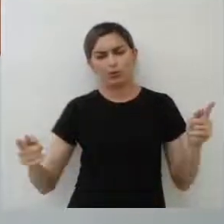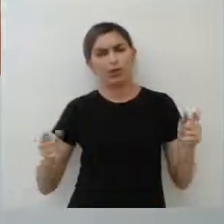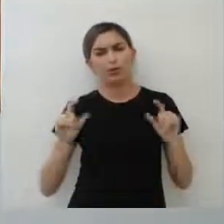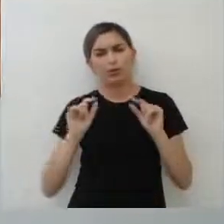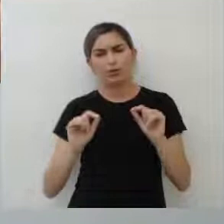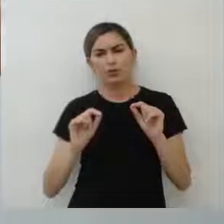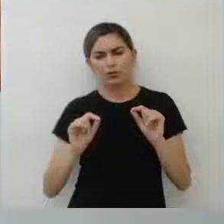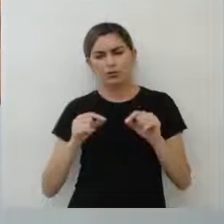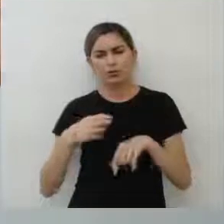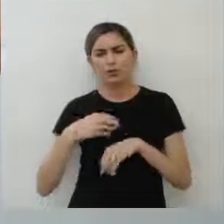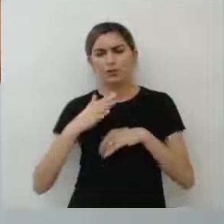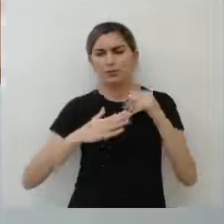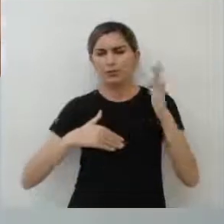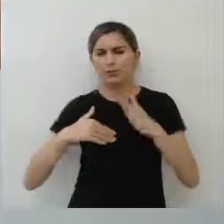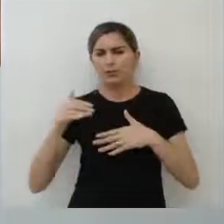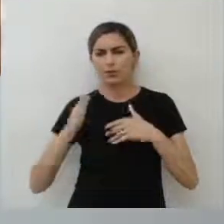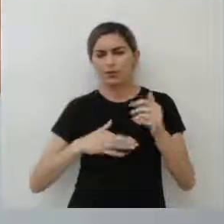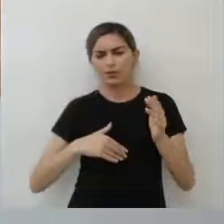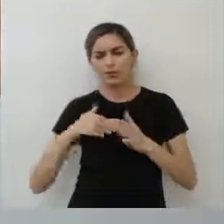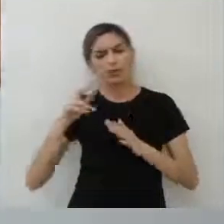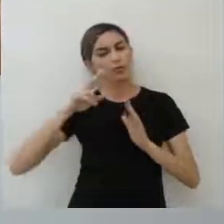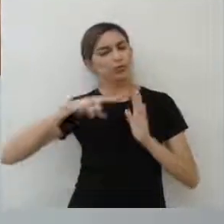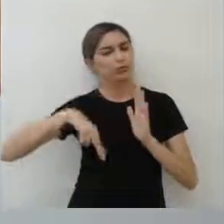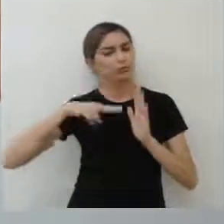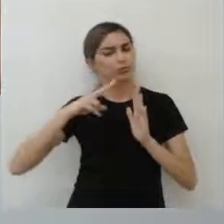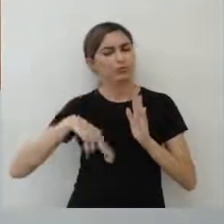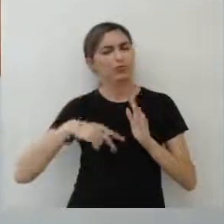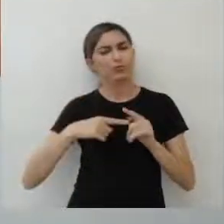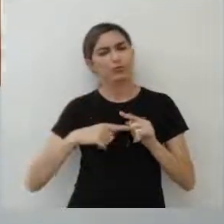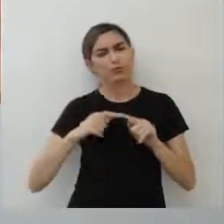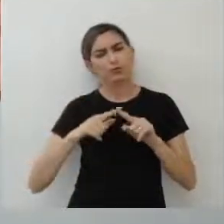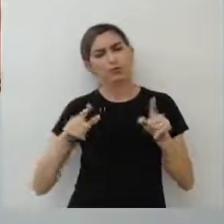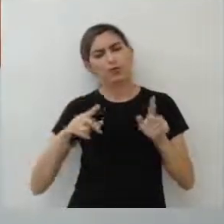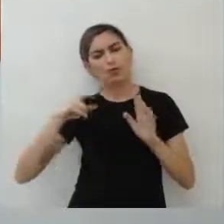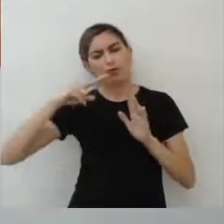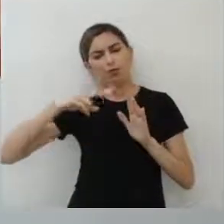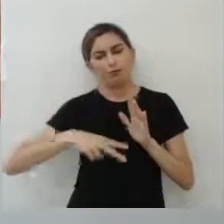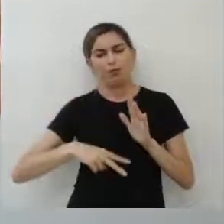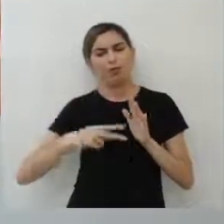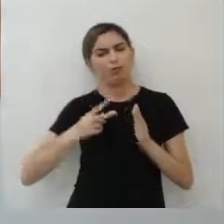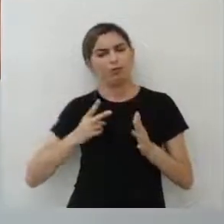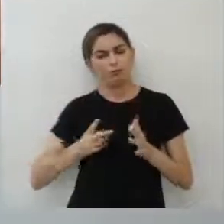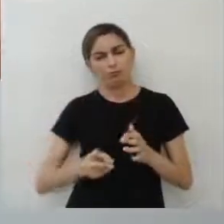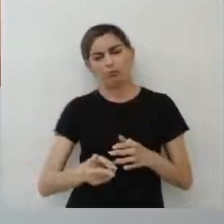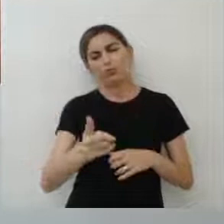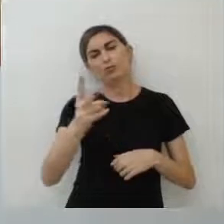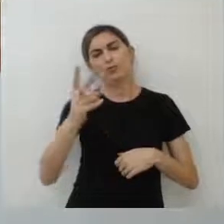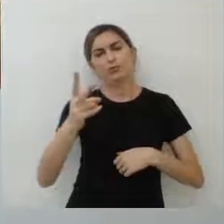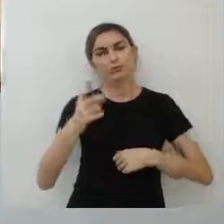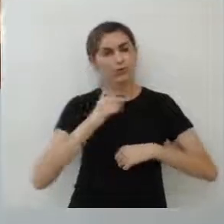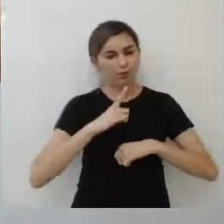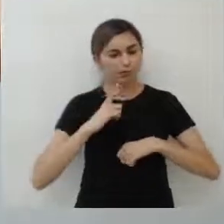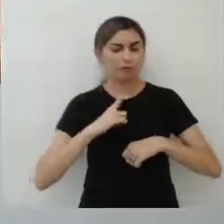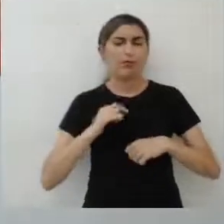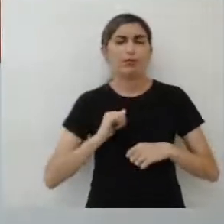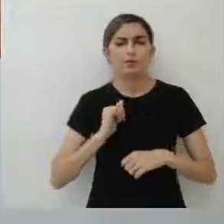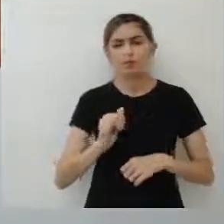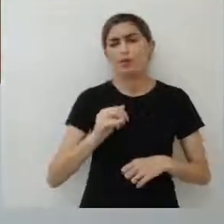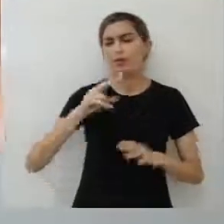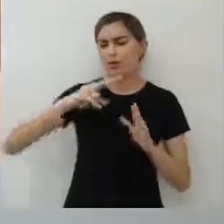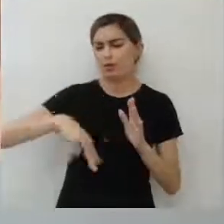que praticar a leitura. Portanto, leiam sempre, gente. Tem um ditado que diz que quem